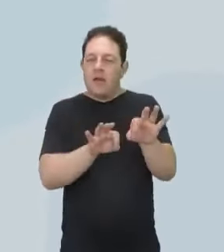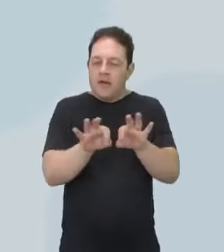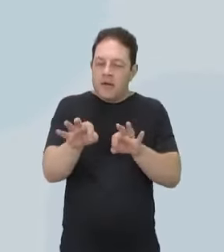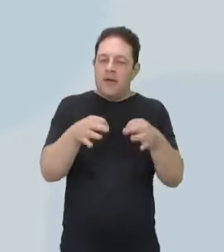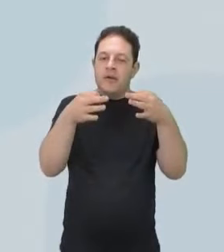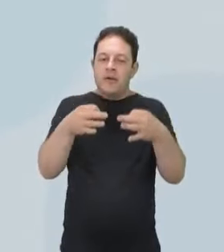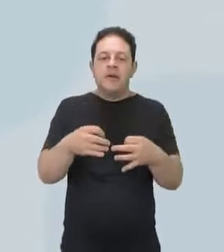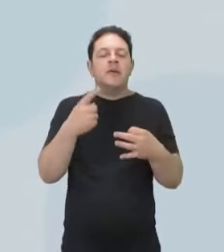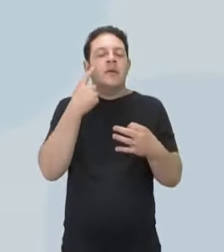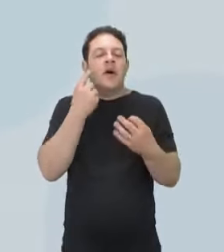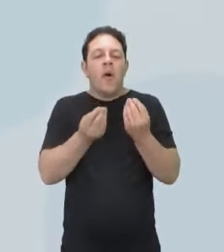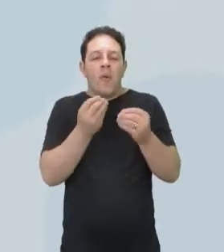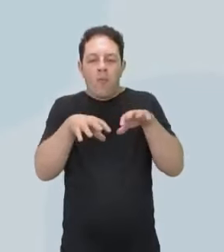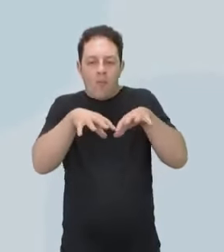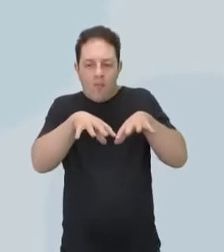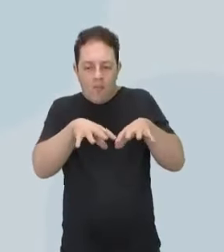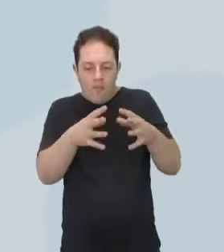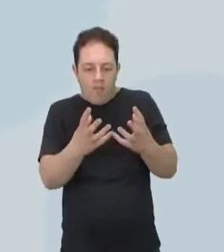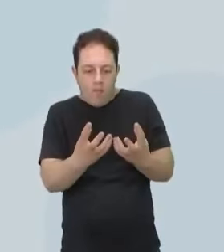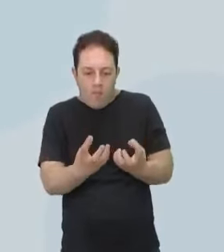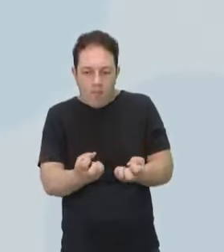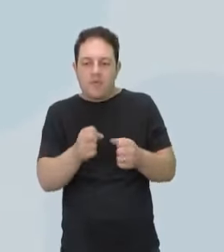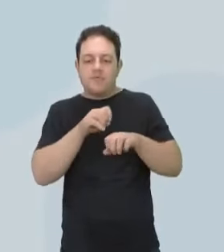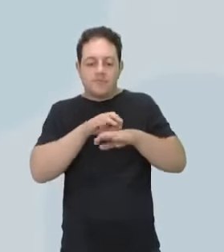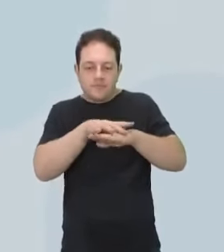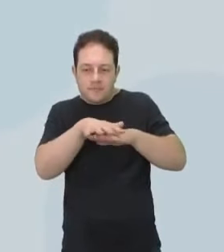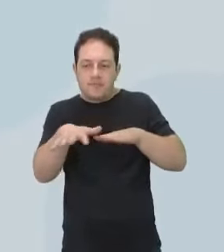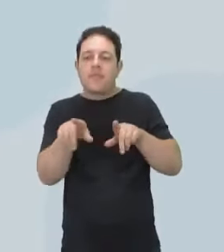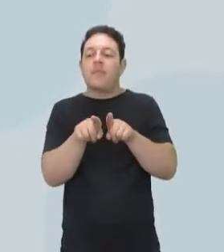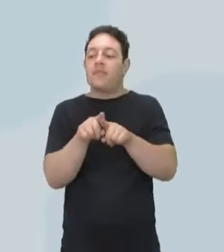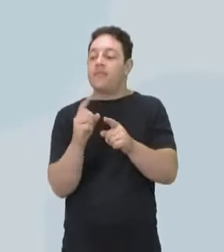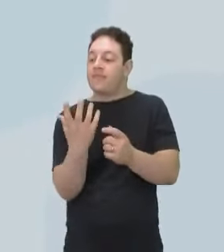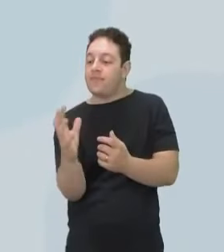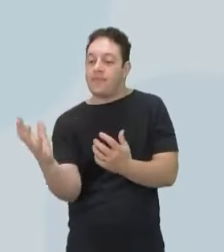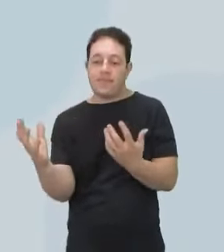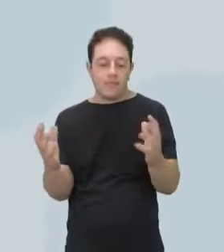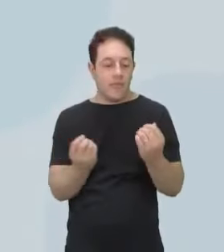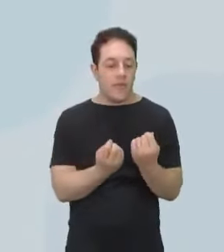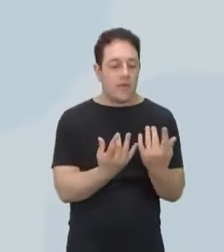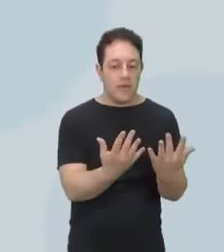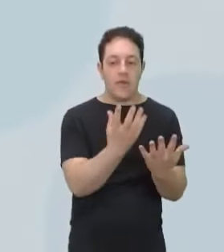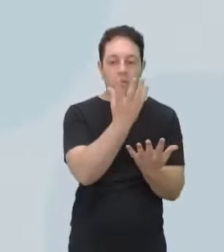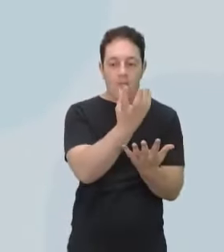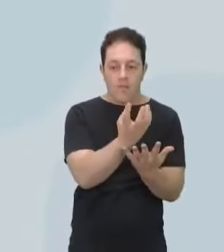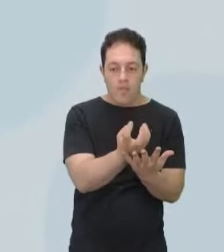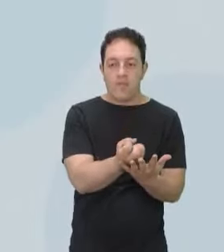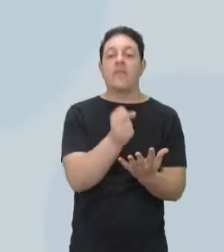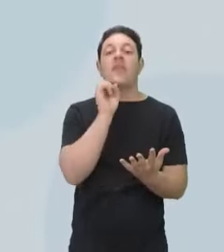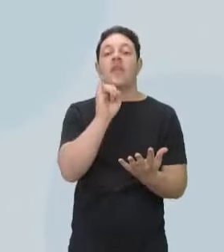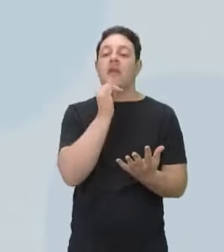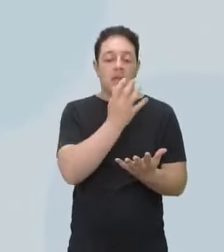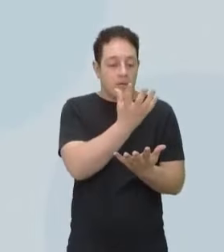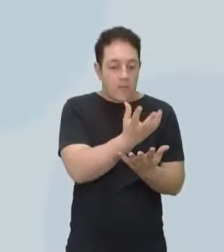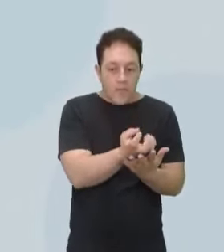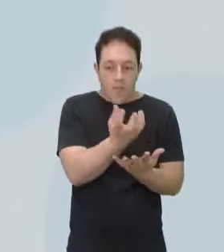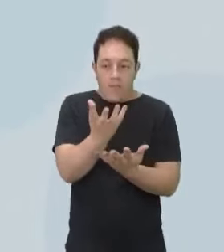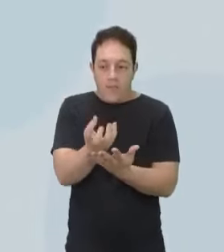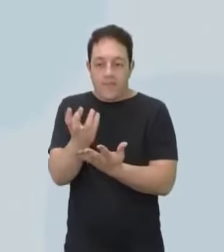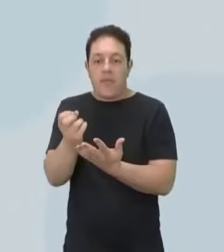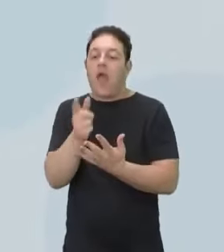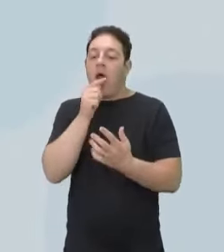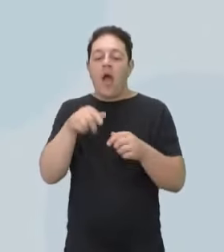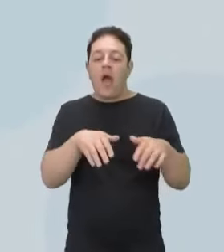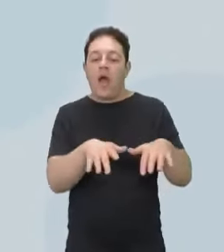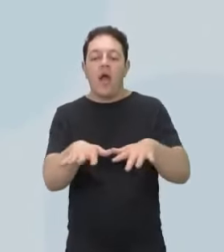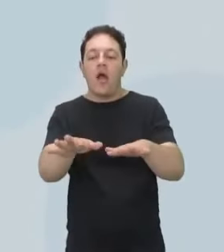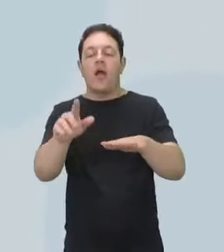a impermeabilização, a cobertura vegetal, porque você fazendo com que chegue menos água no canal, você precisa lidar com